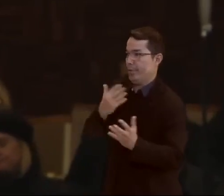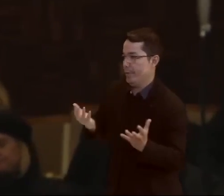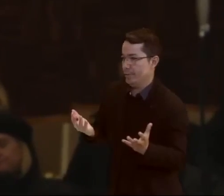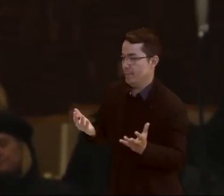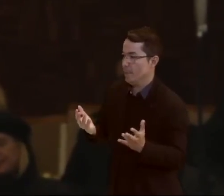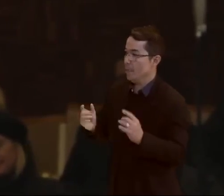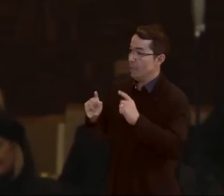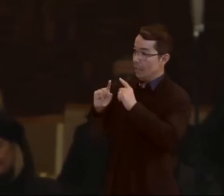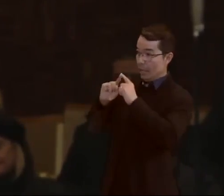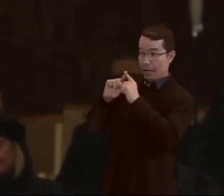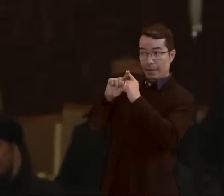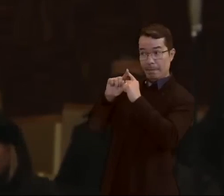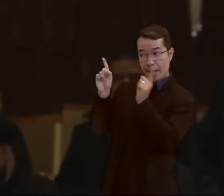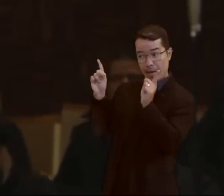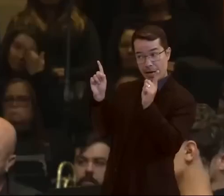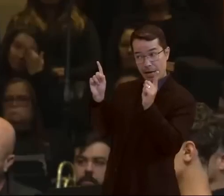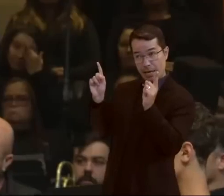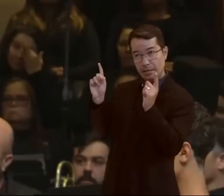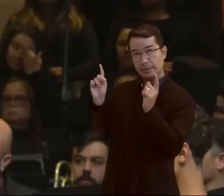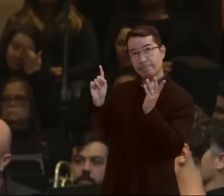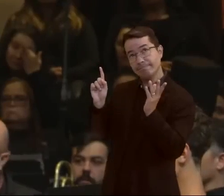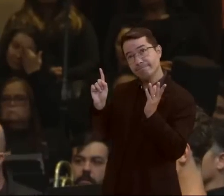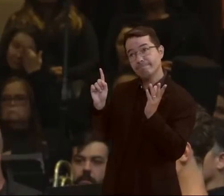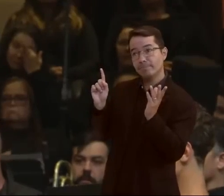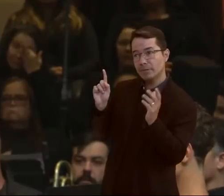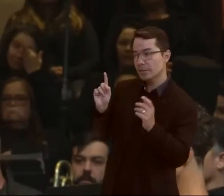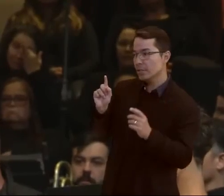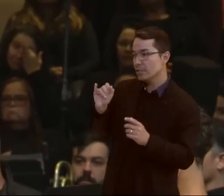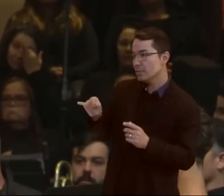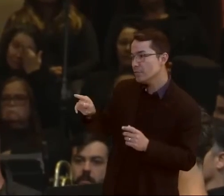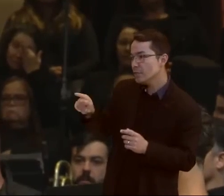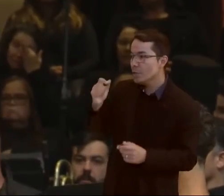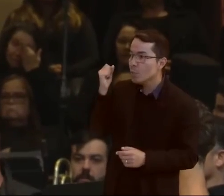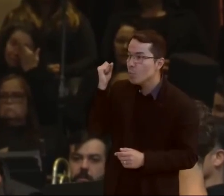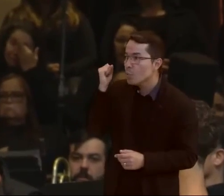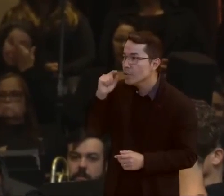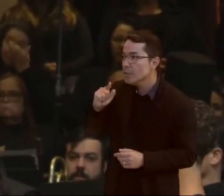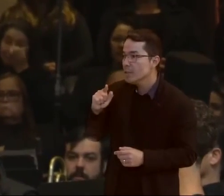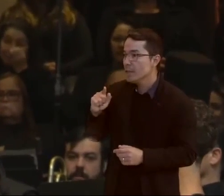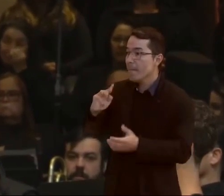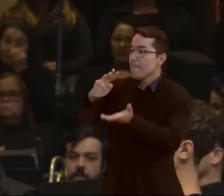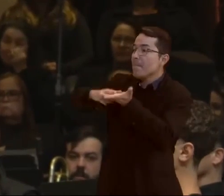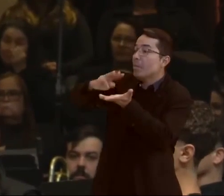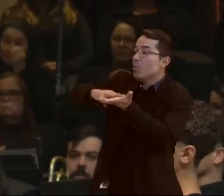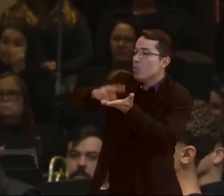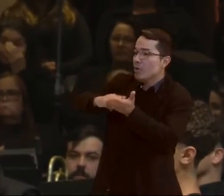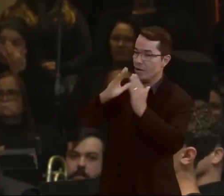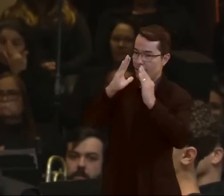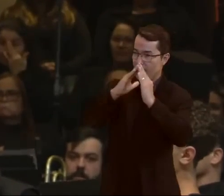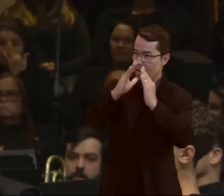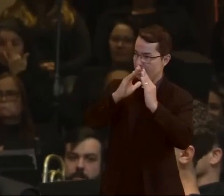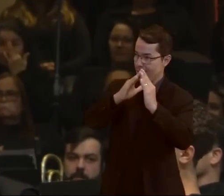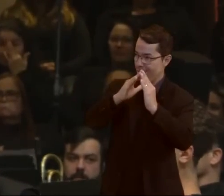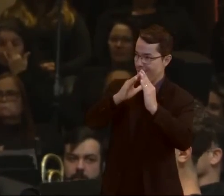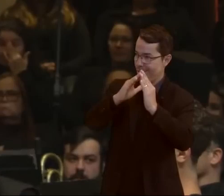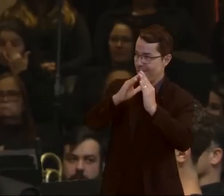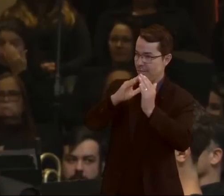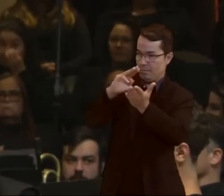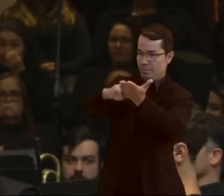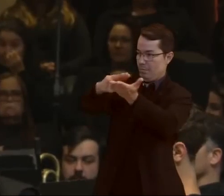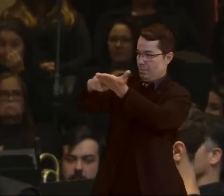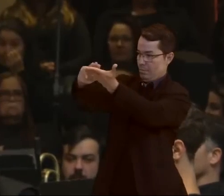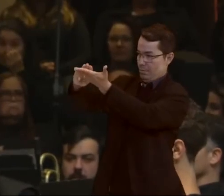Mas, se o senhor conseguir que os membros da igreja deem as suas casas em garantia, nós fazemos a